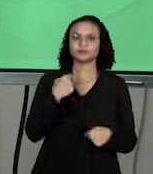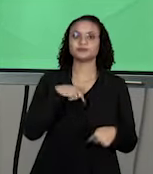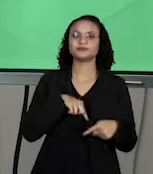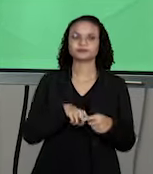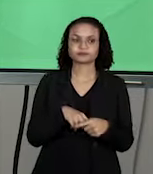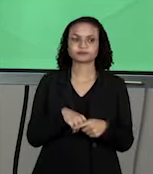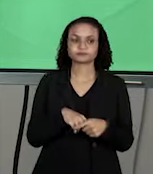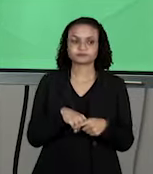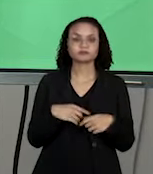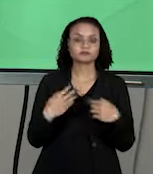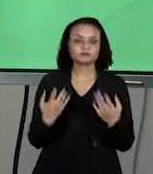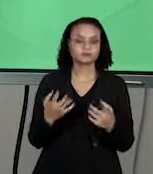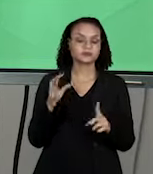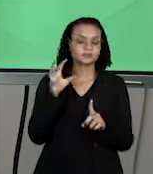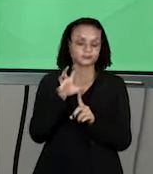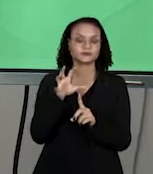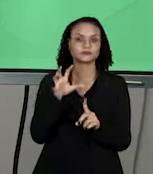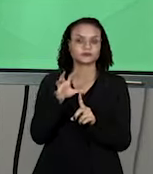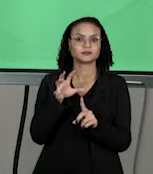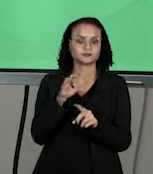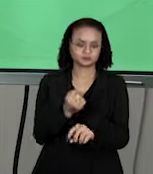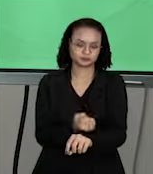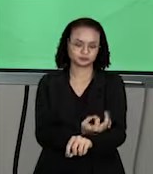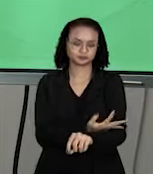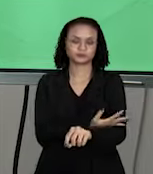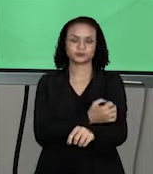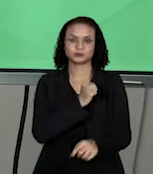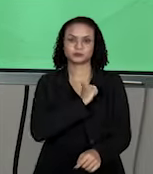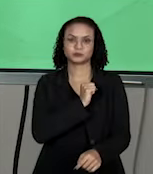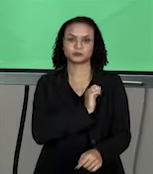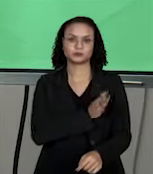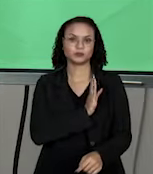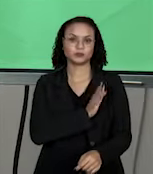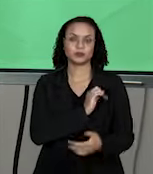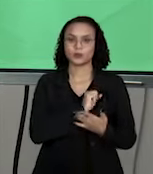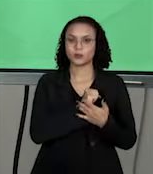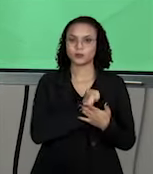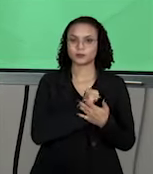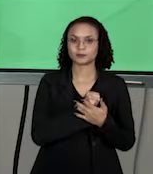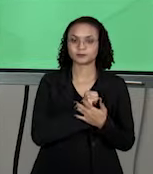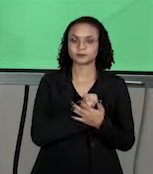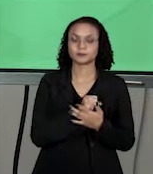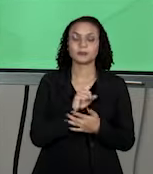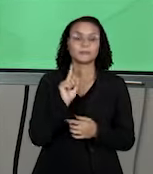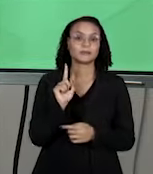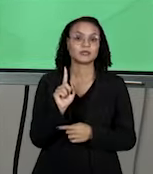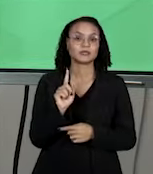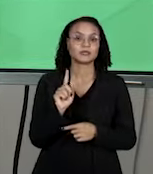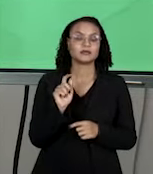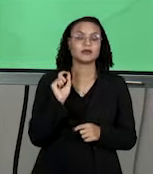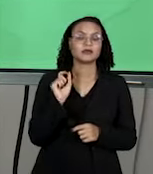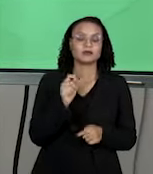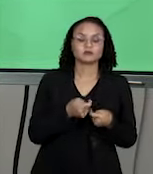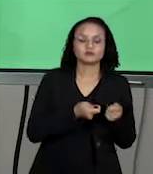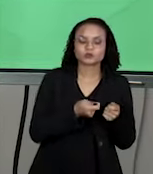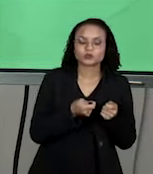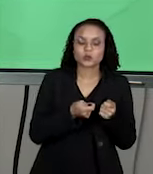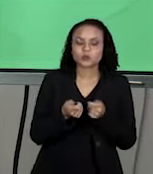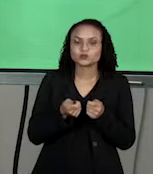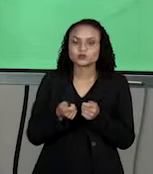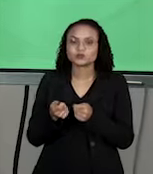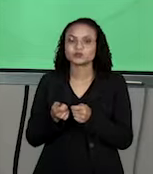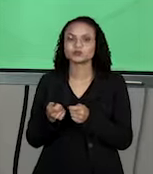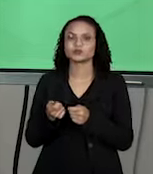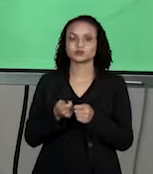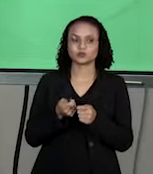nervoso, que irão fazer acontecer. Mas quem está controlando e quem está esboçando, né, essa